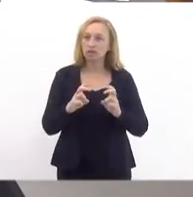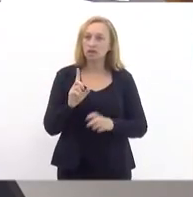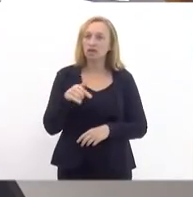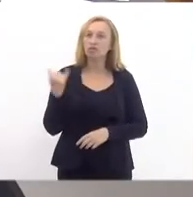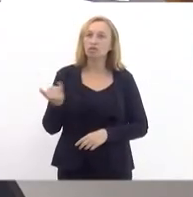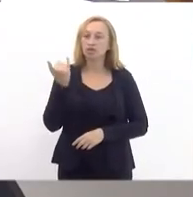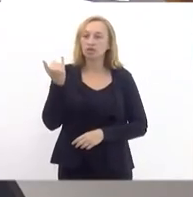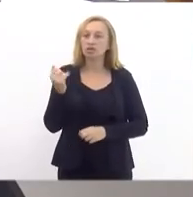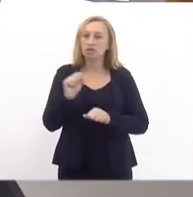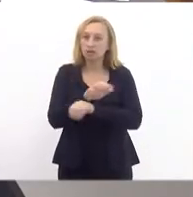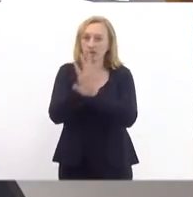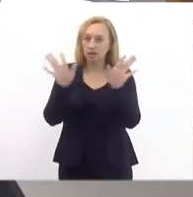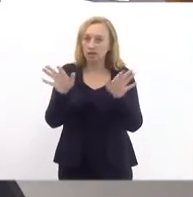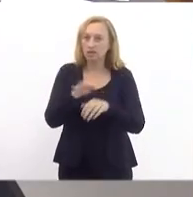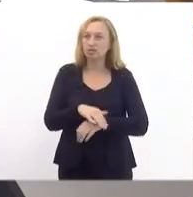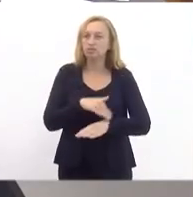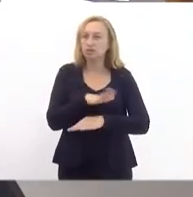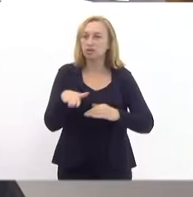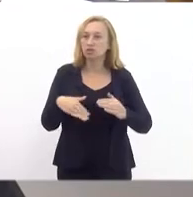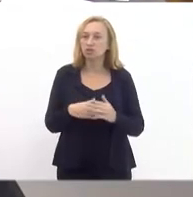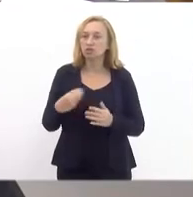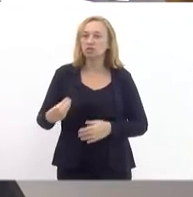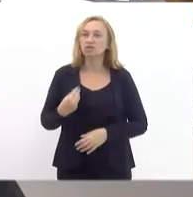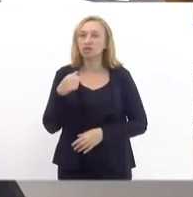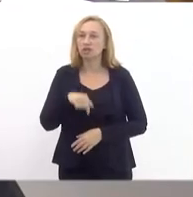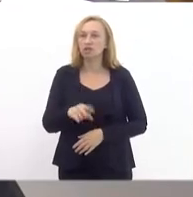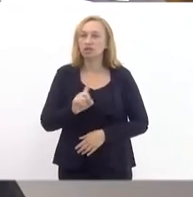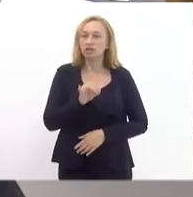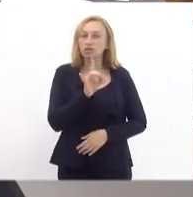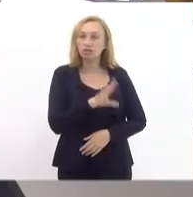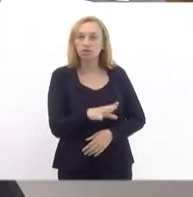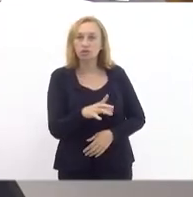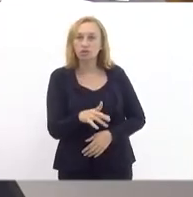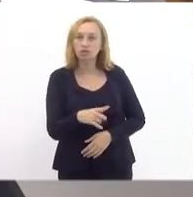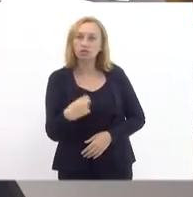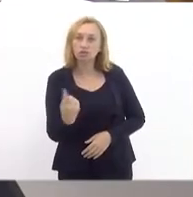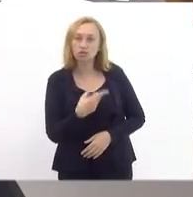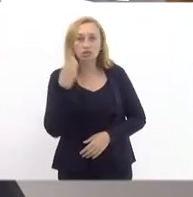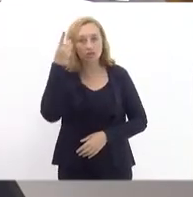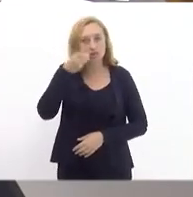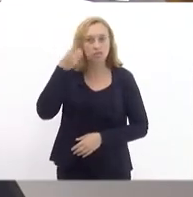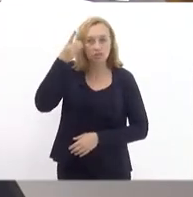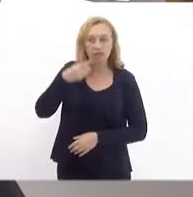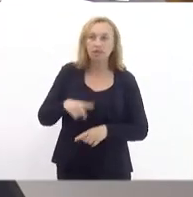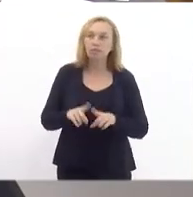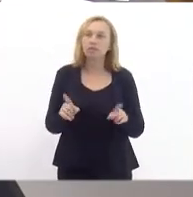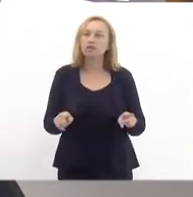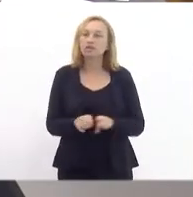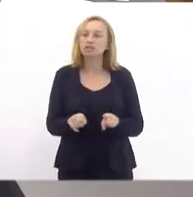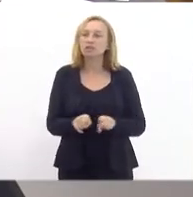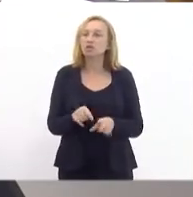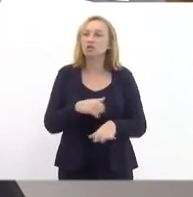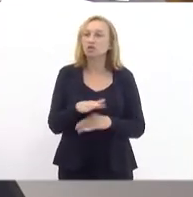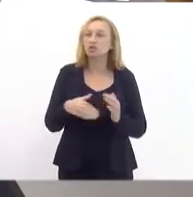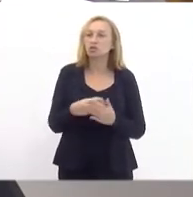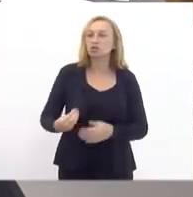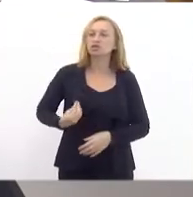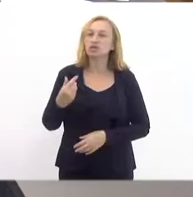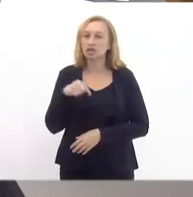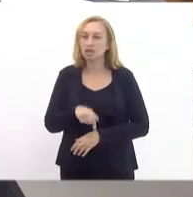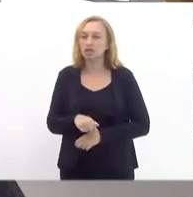isso muito claro para todos que estão aqui, não só nós enquanto deputados, parlamentares, mas todos estão aqui que vão estar presentes também